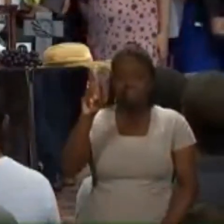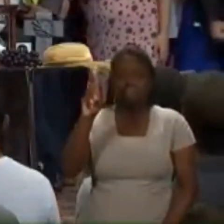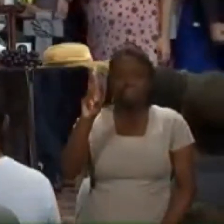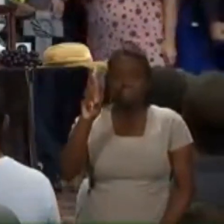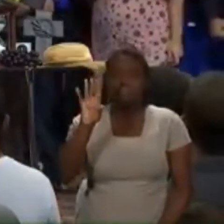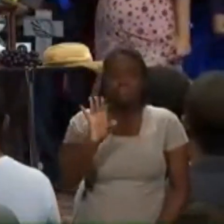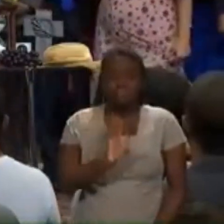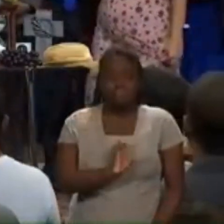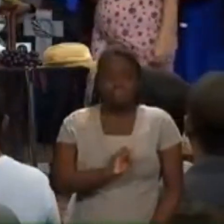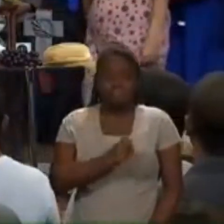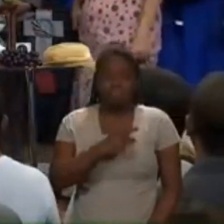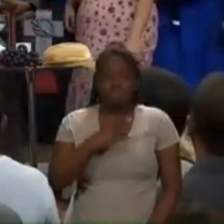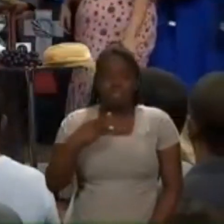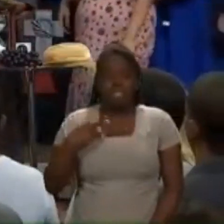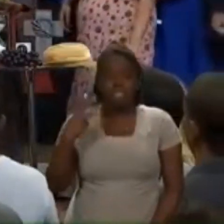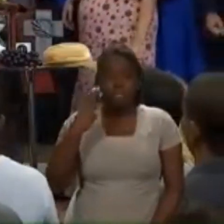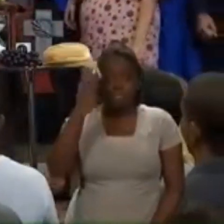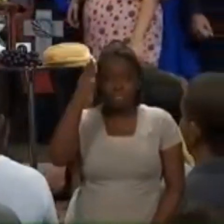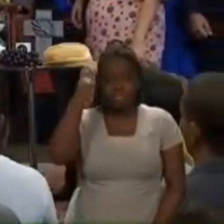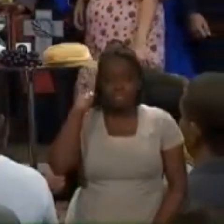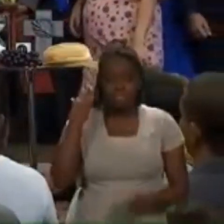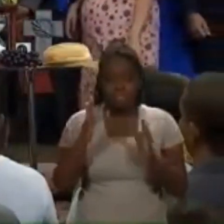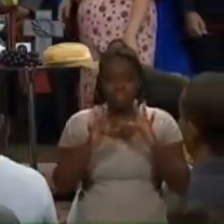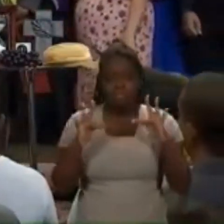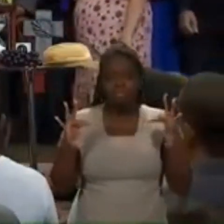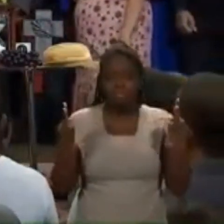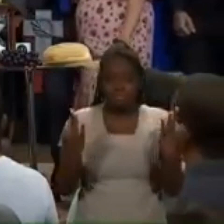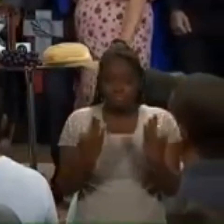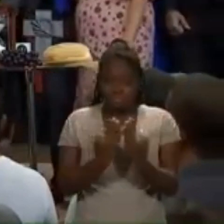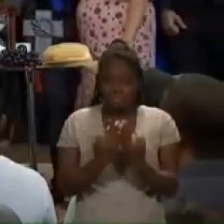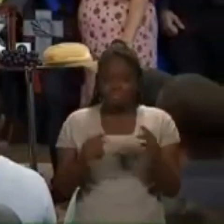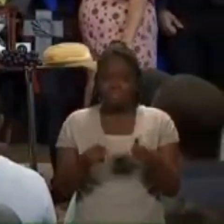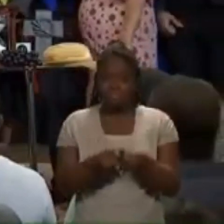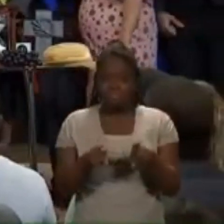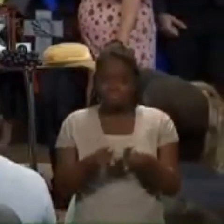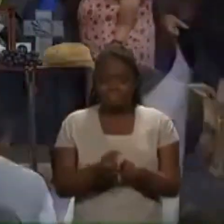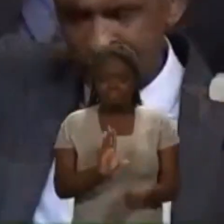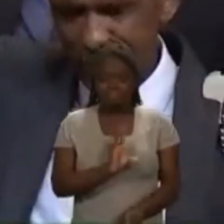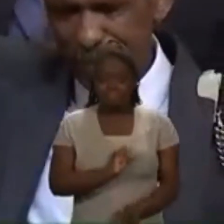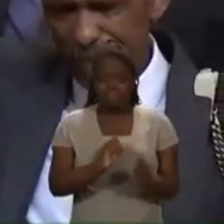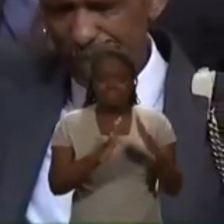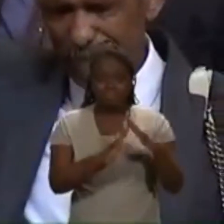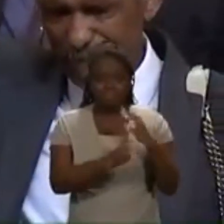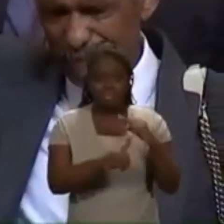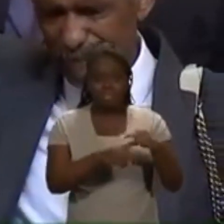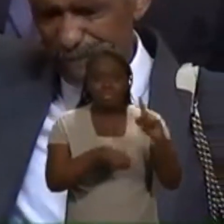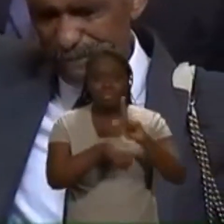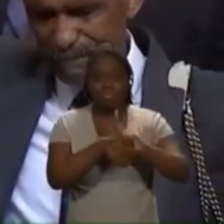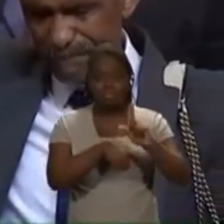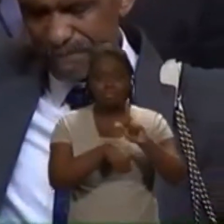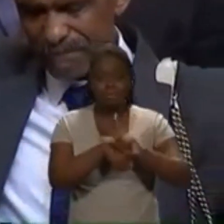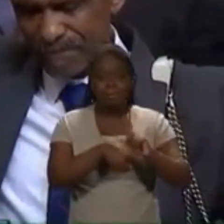nós amamos o pastor Márcio e a sua família, e amamos a igreja da Lagoinha.